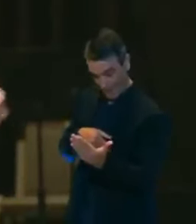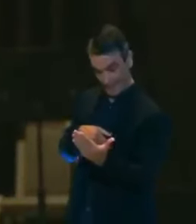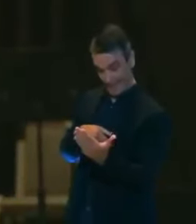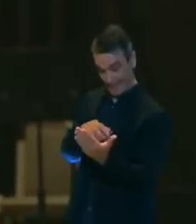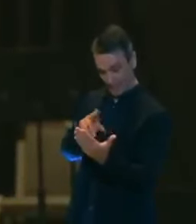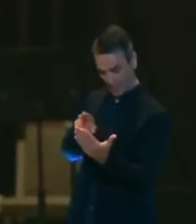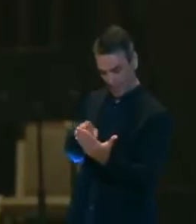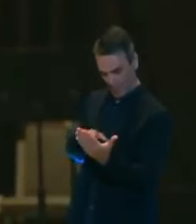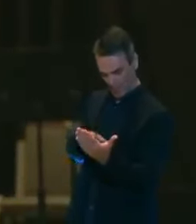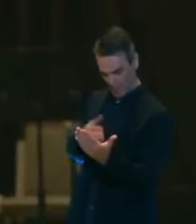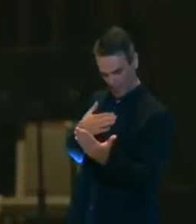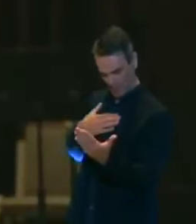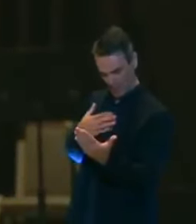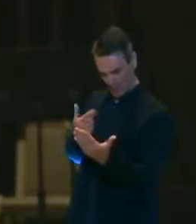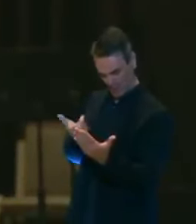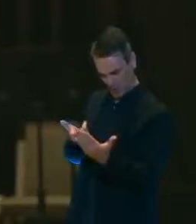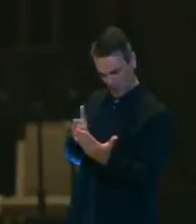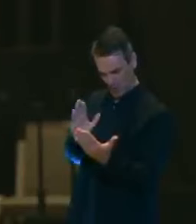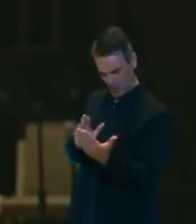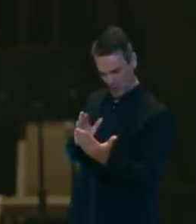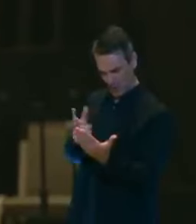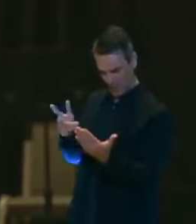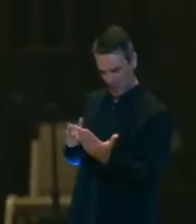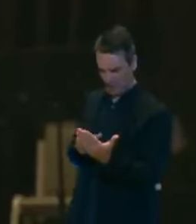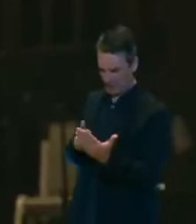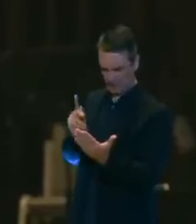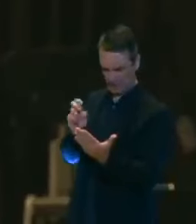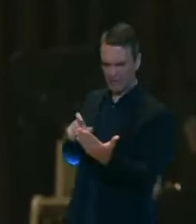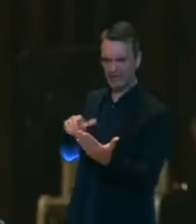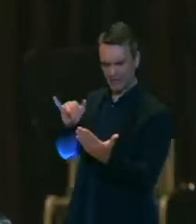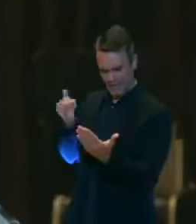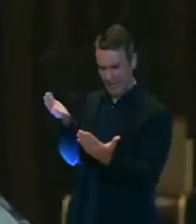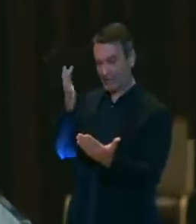mim, sobre aquele pai, você tá depois, bom, ele não vai ver.